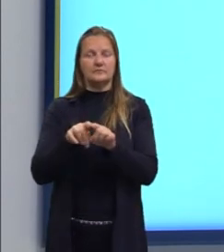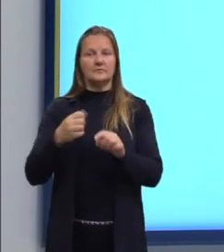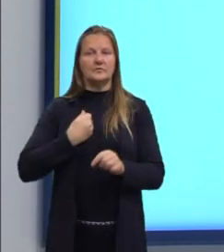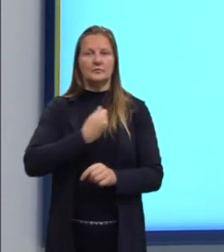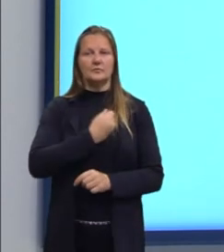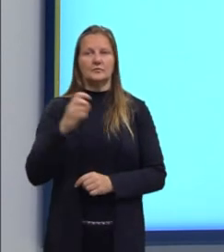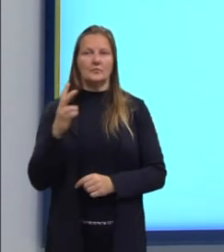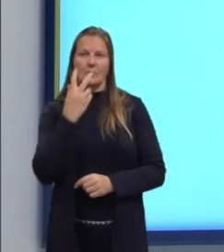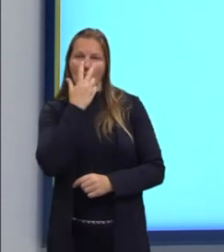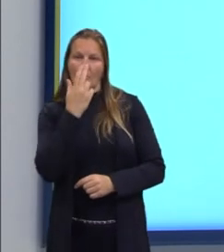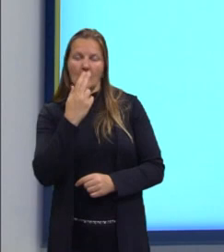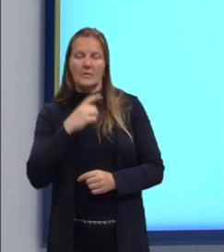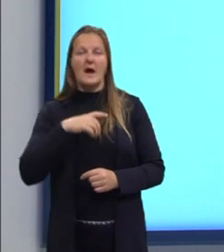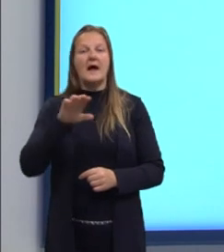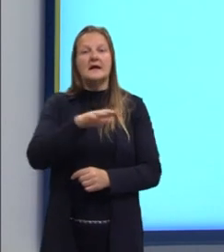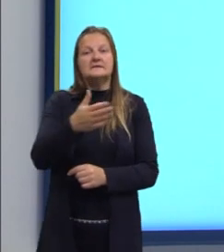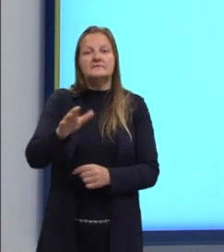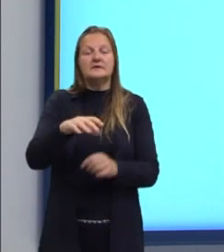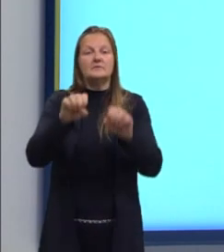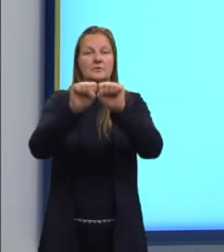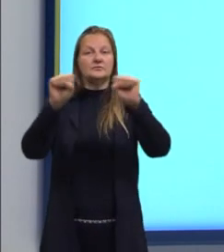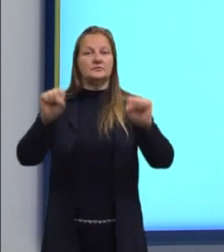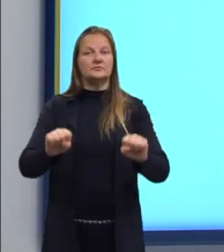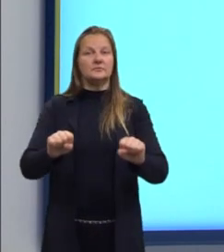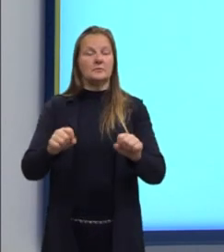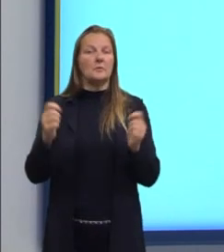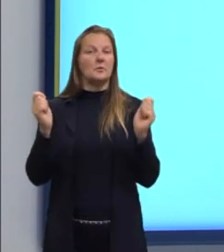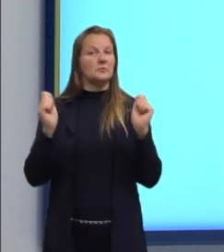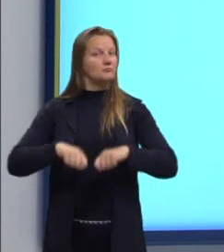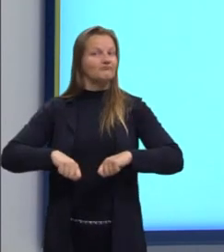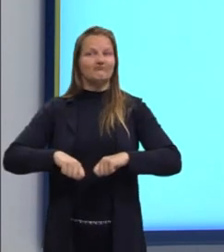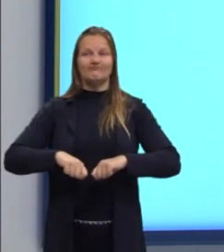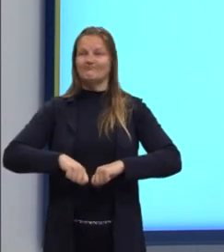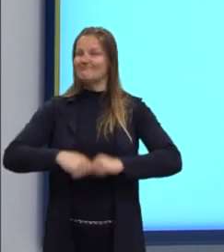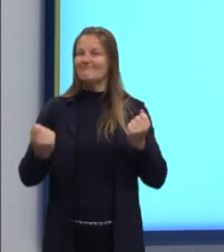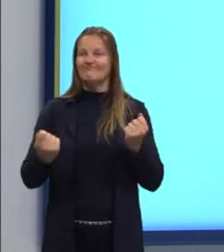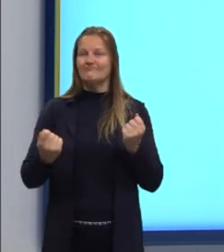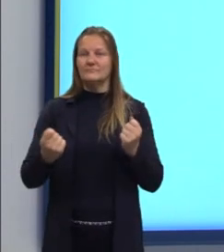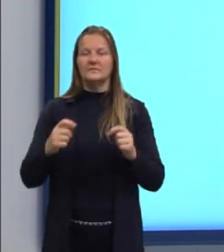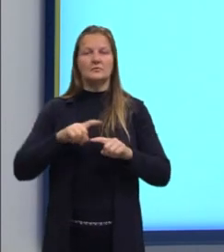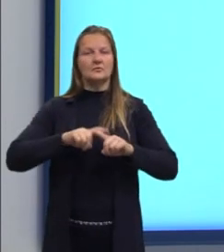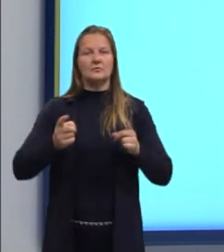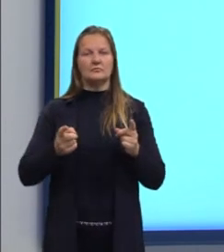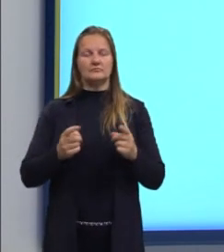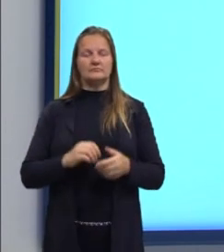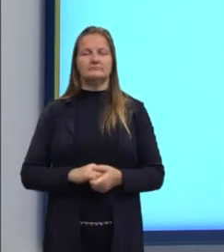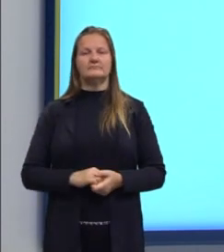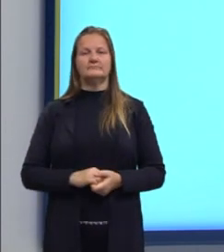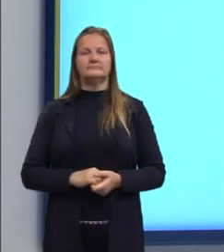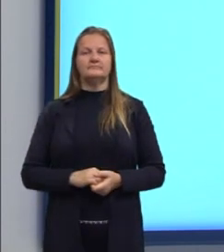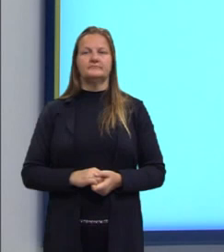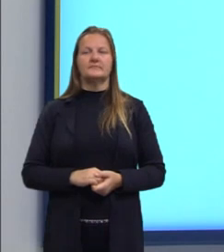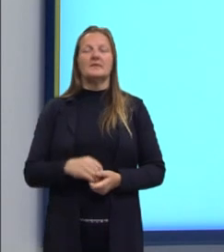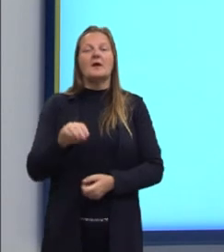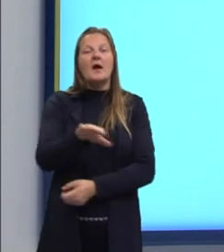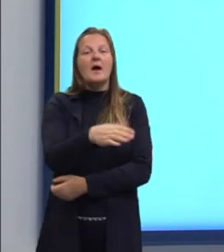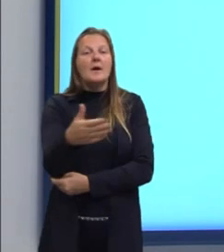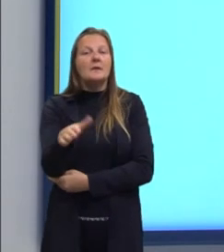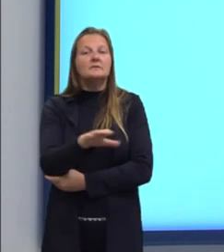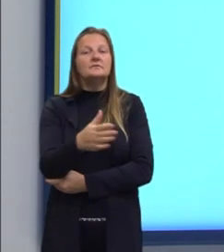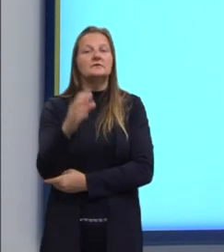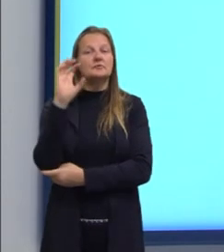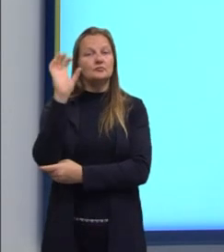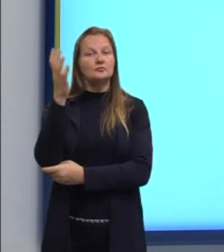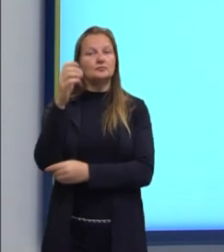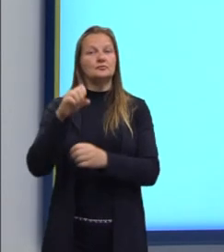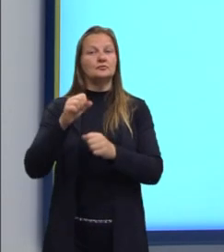quando existir né porque o sistema como a gente viu pode ser impossível também Em algumas situações A solução